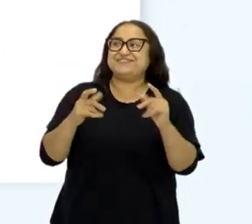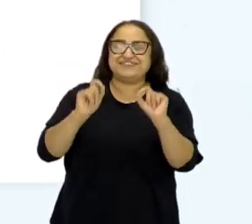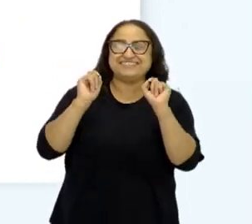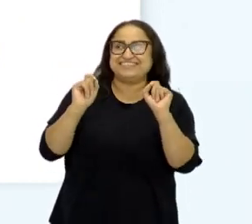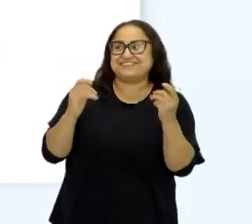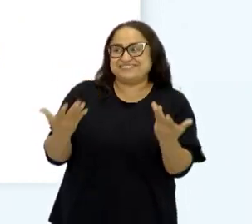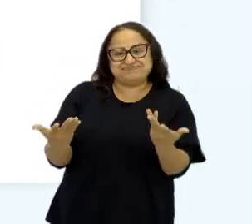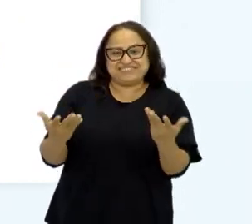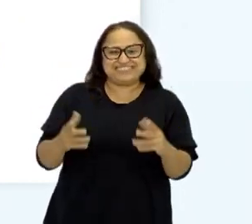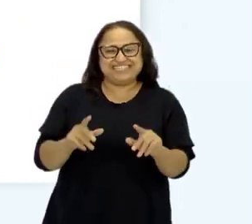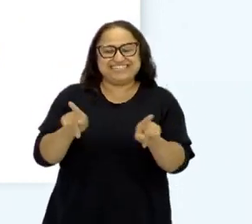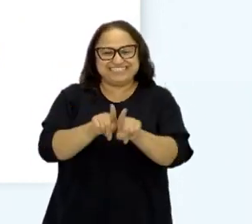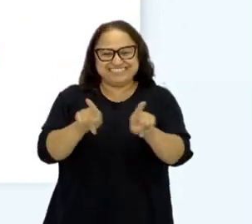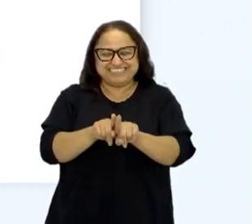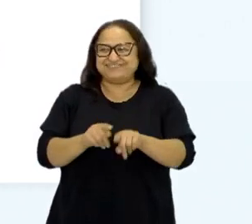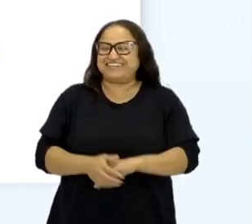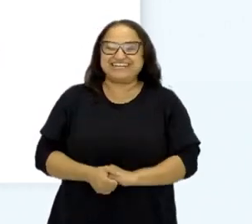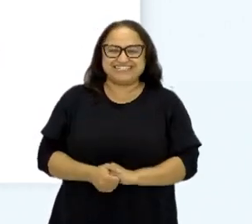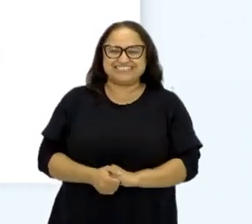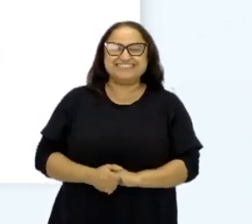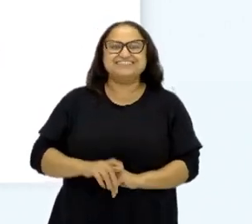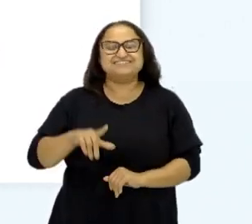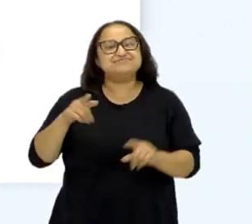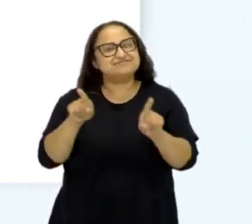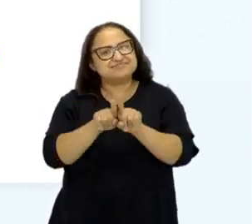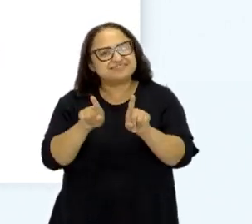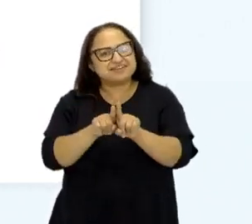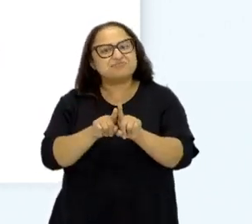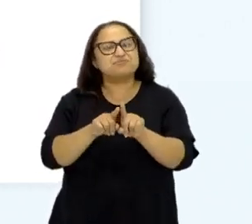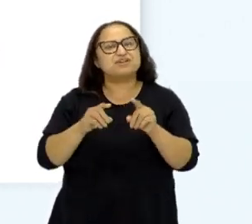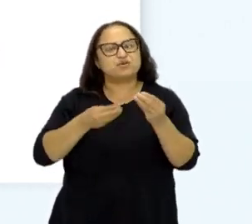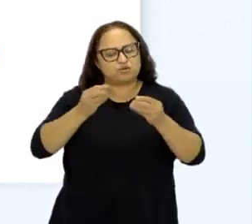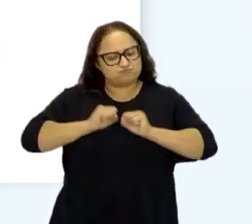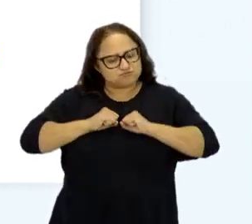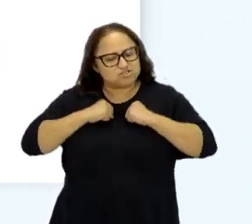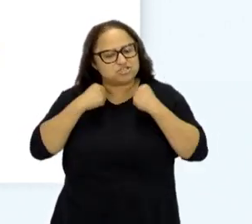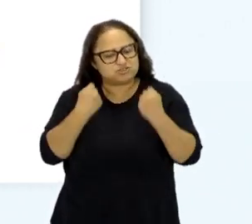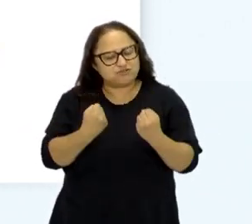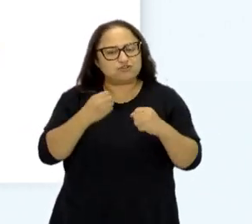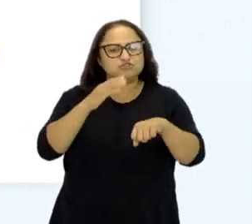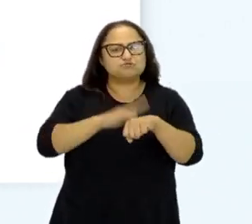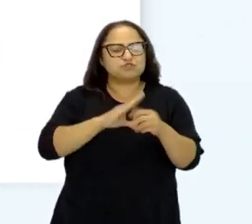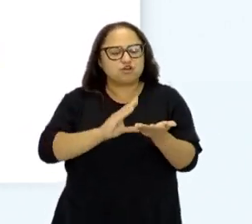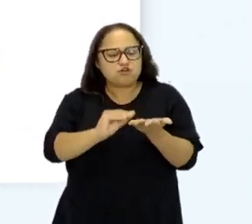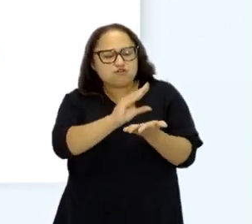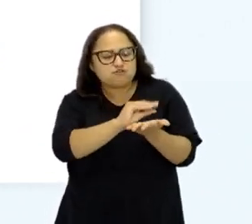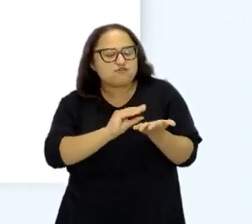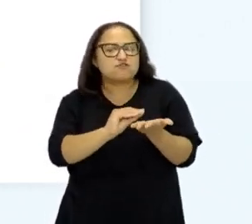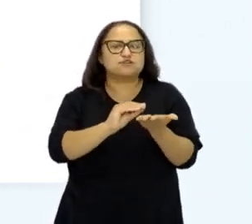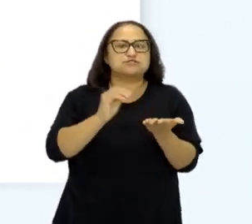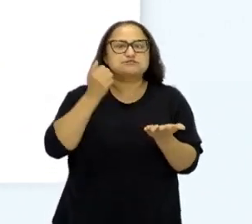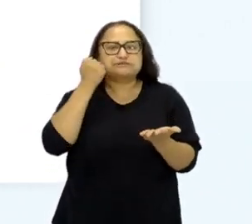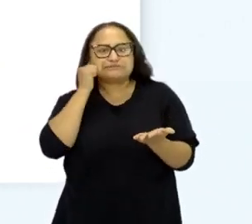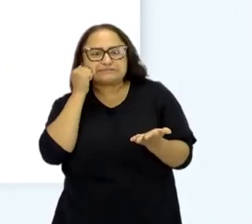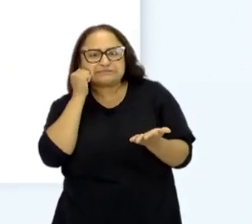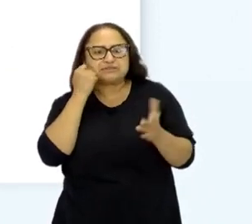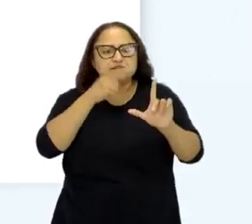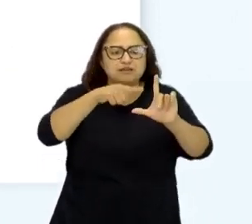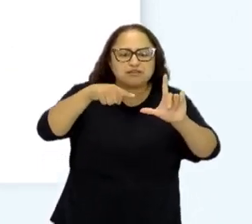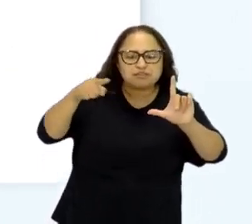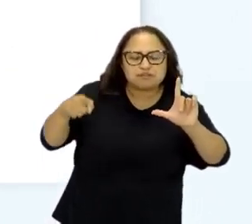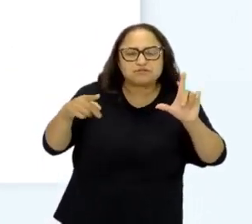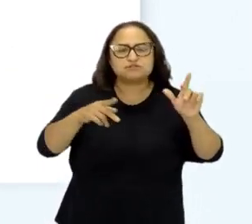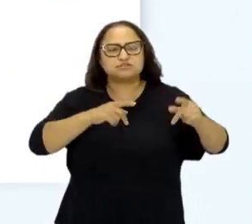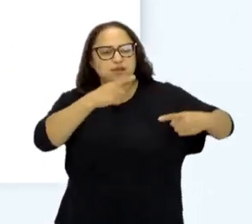familiar, não apenas através de assistência técnica, mas também através de esforços para gerar dados, estudos, estatísticas e